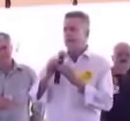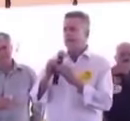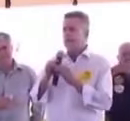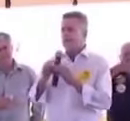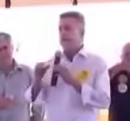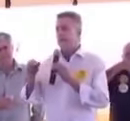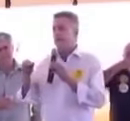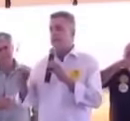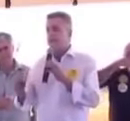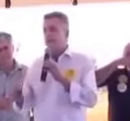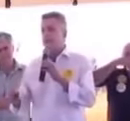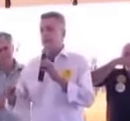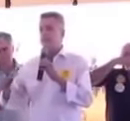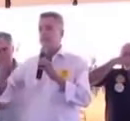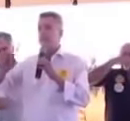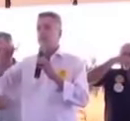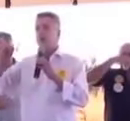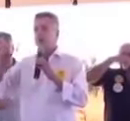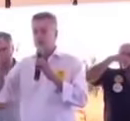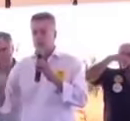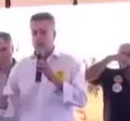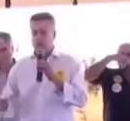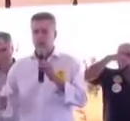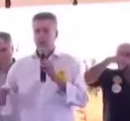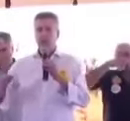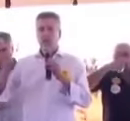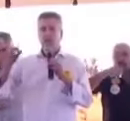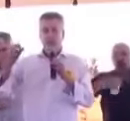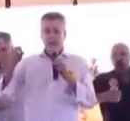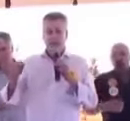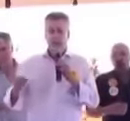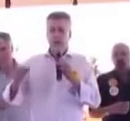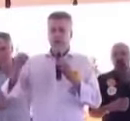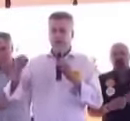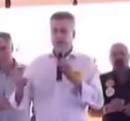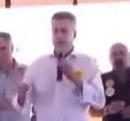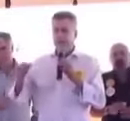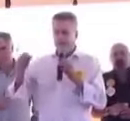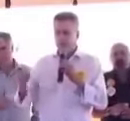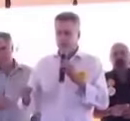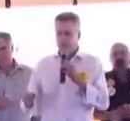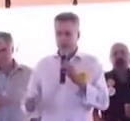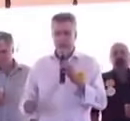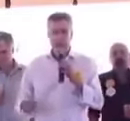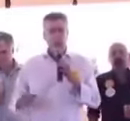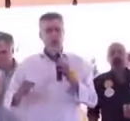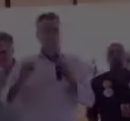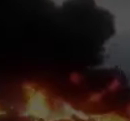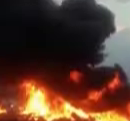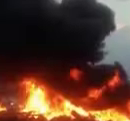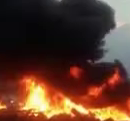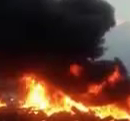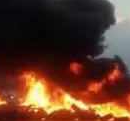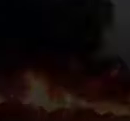parcelamentos irregulares, e a outra que é pessoa são os moradores, os compradores que residem nos